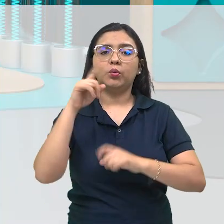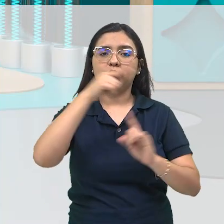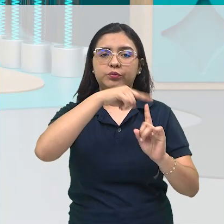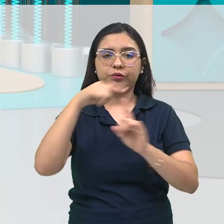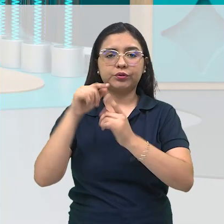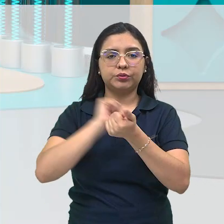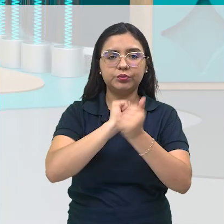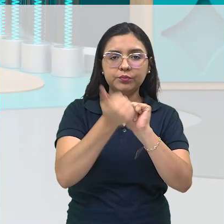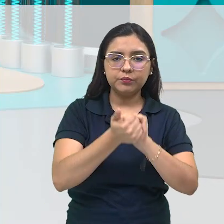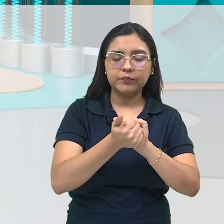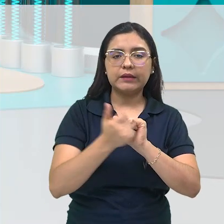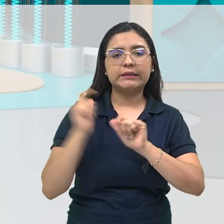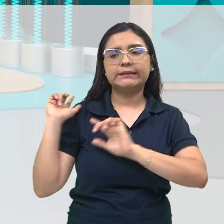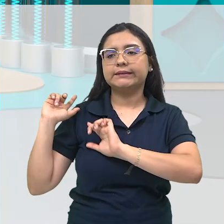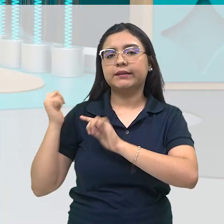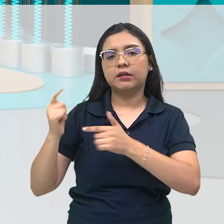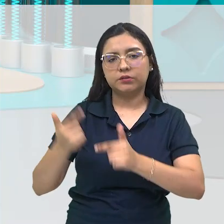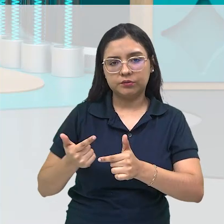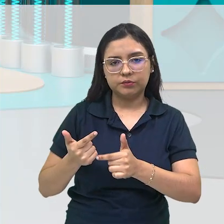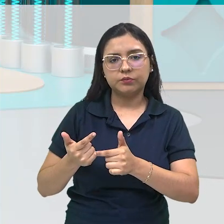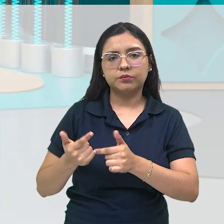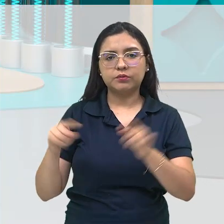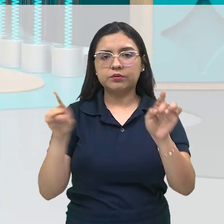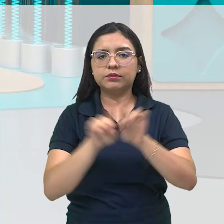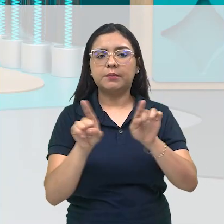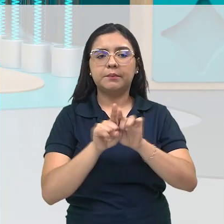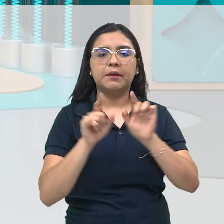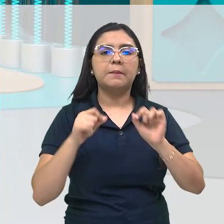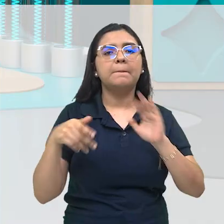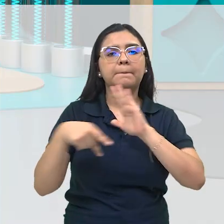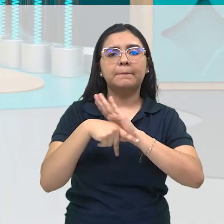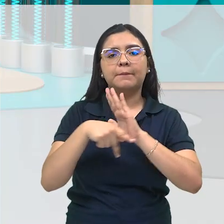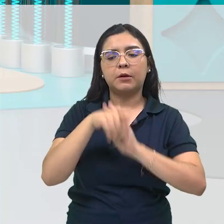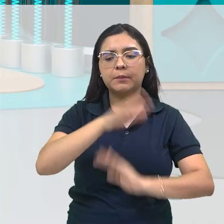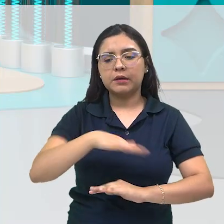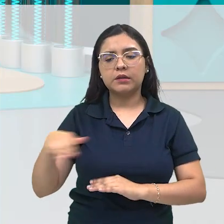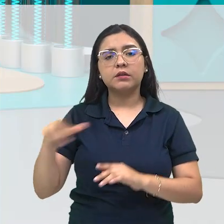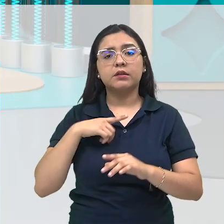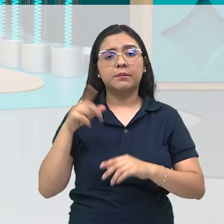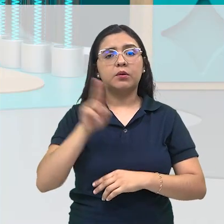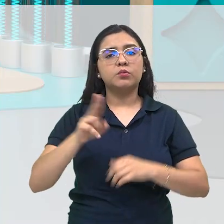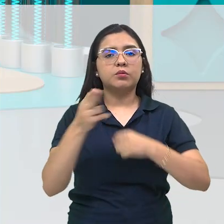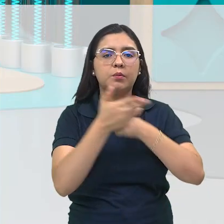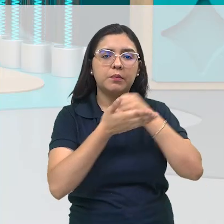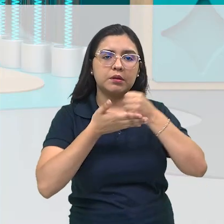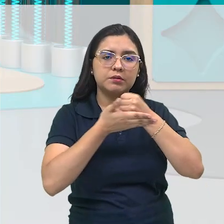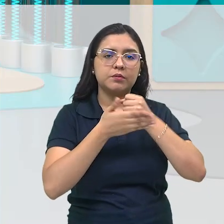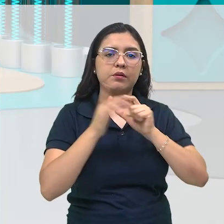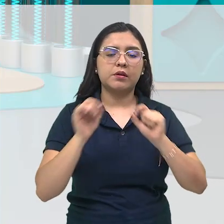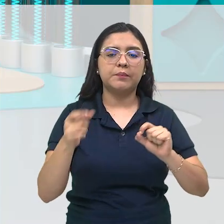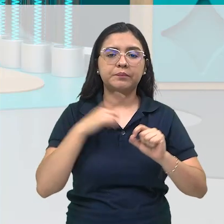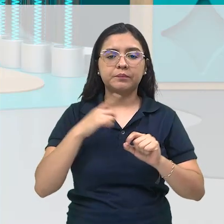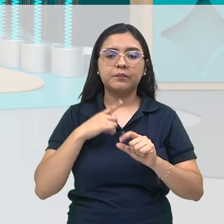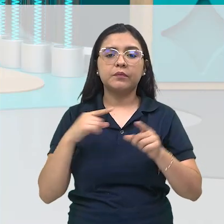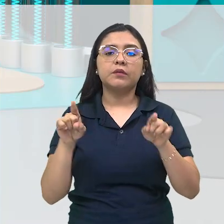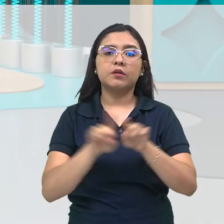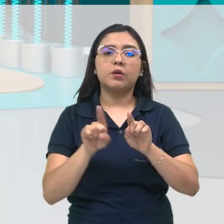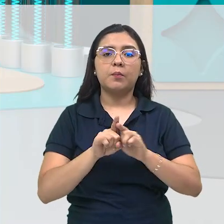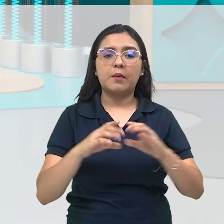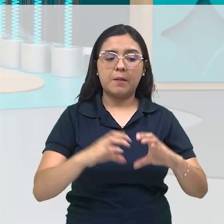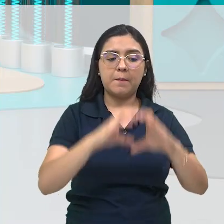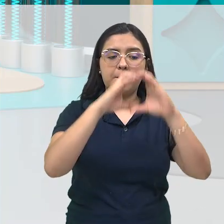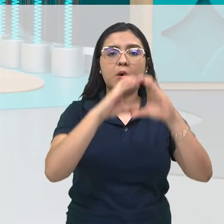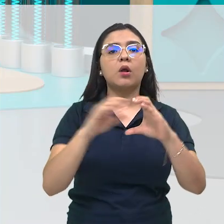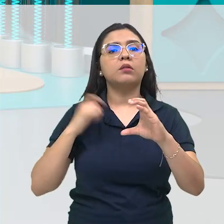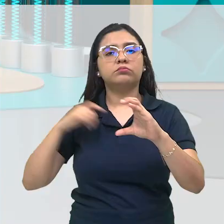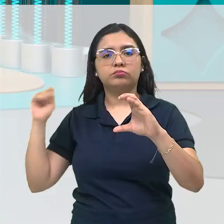jogos, né? Jogos tradicionais, infantis, que também utilizam o princípio de bater uma bola